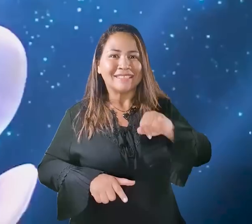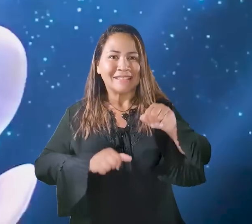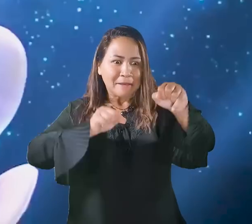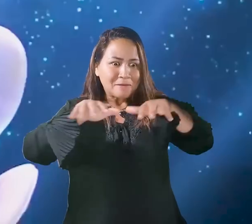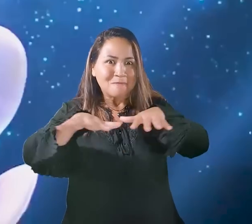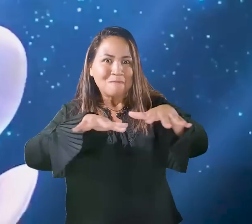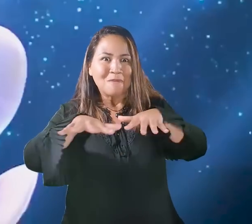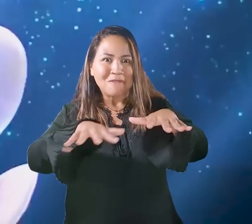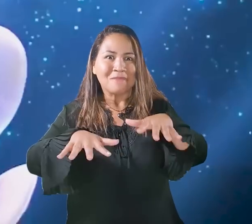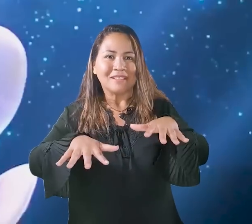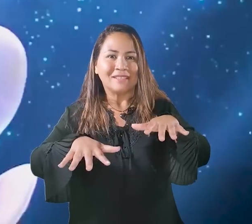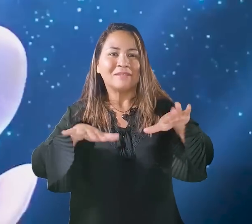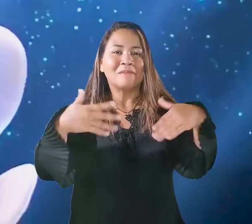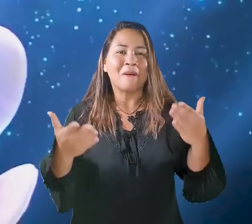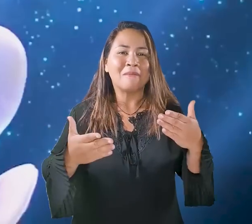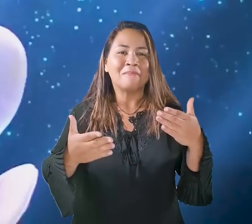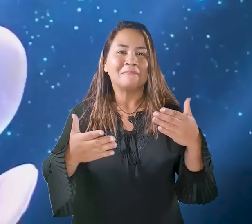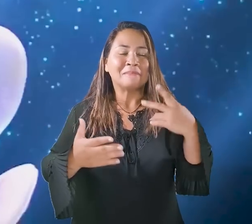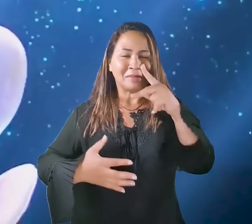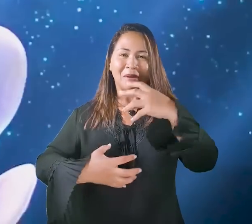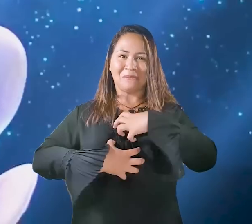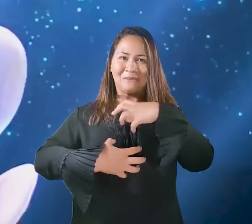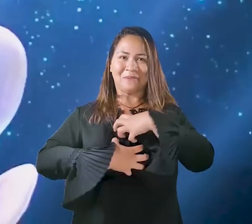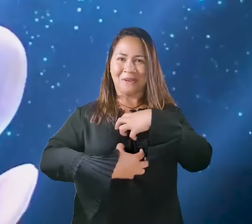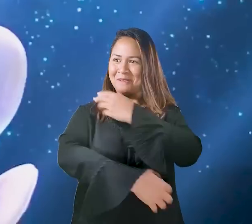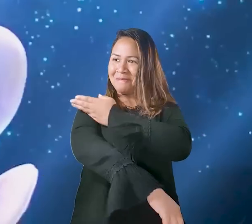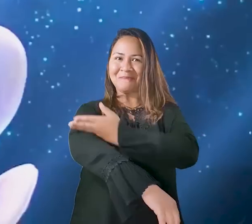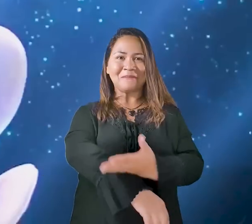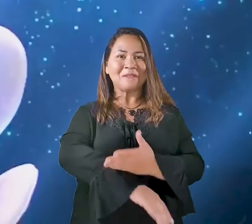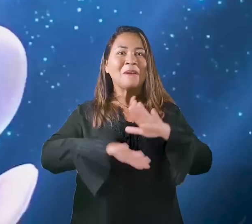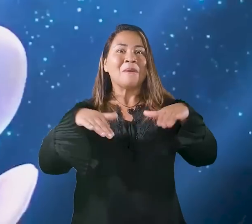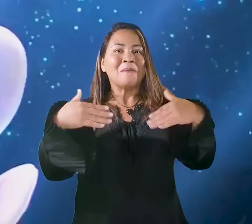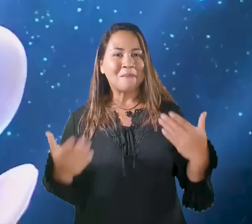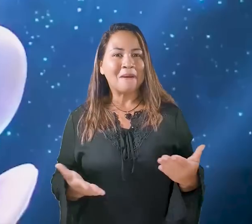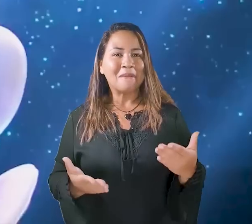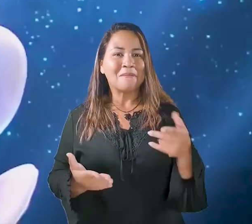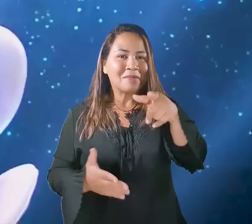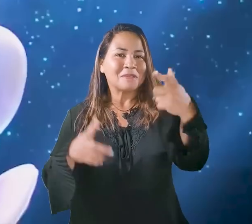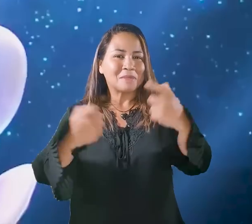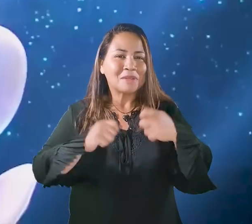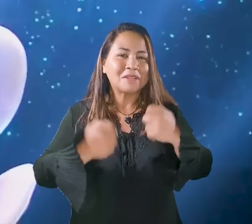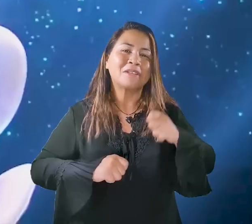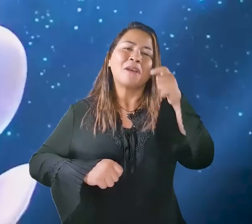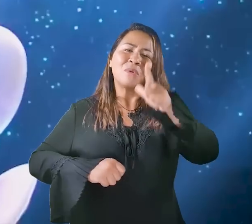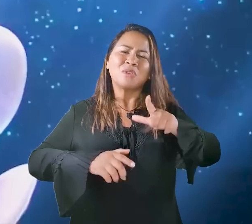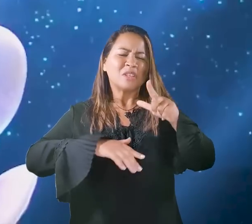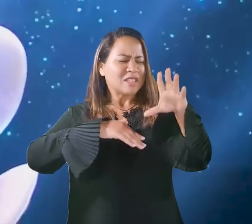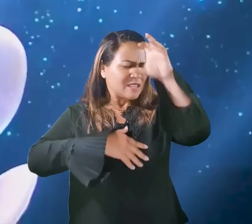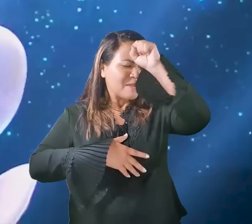o comportamento que você precisa para tornar esse sonho realidade? Qual é a ação?